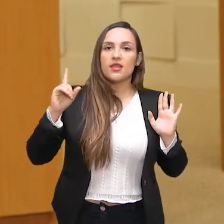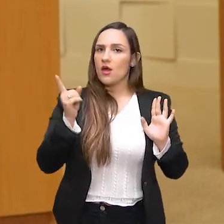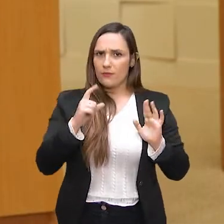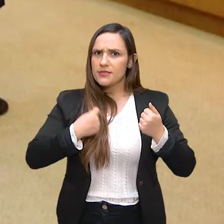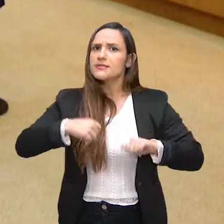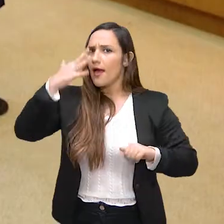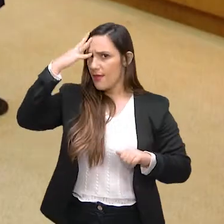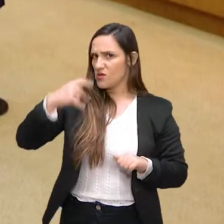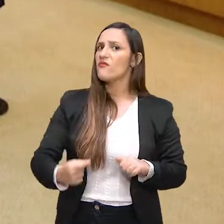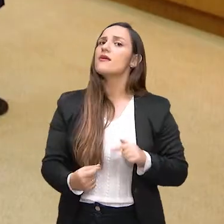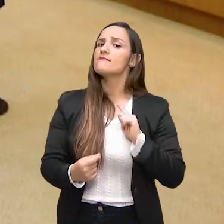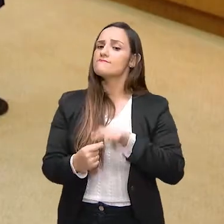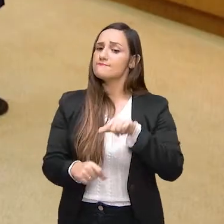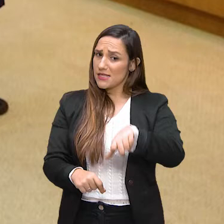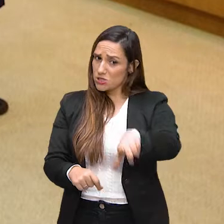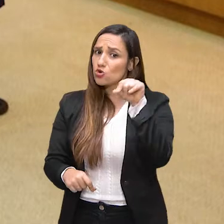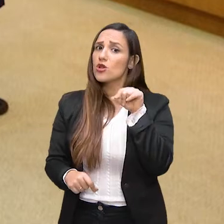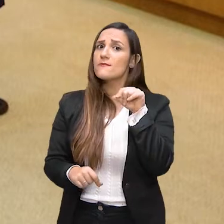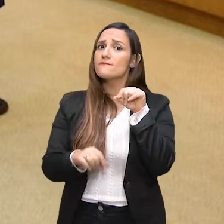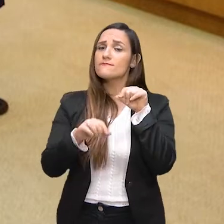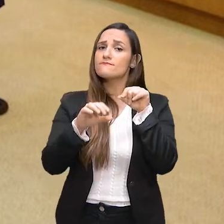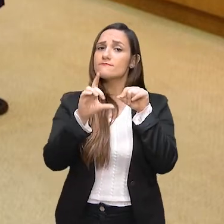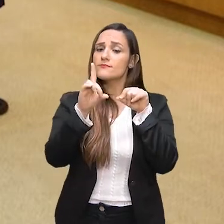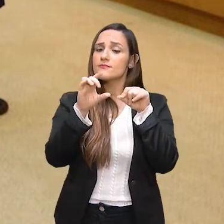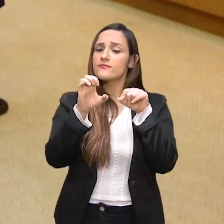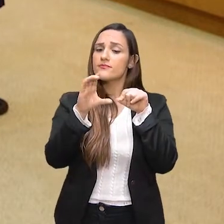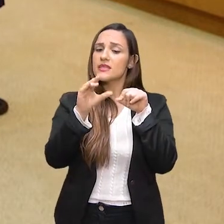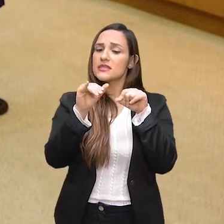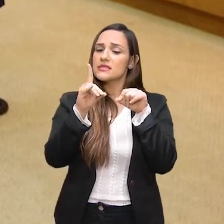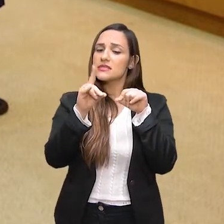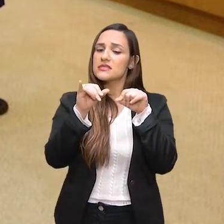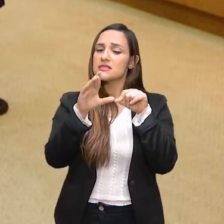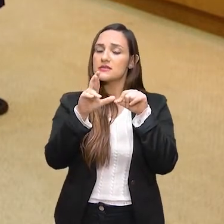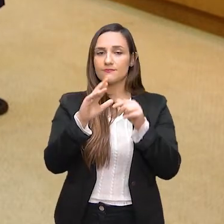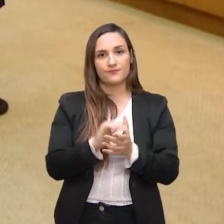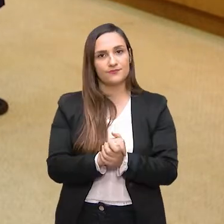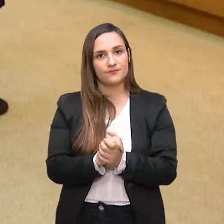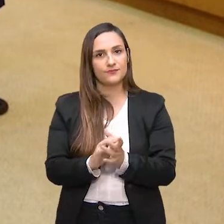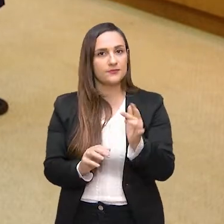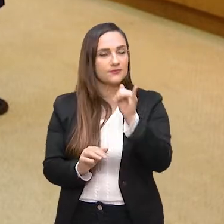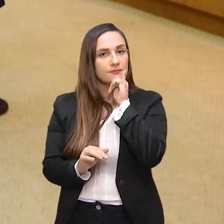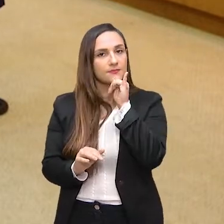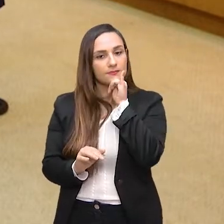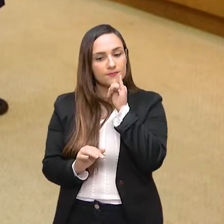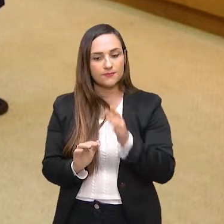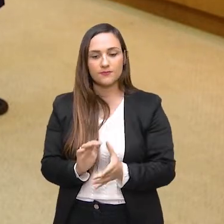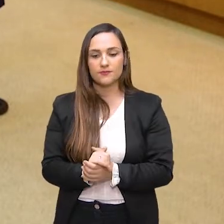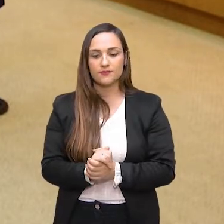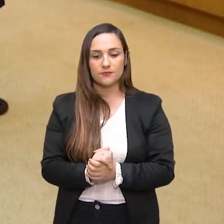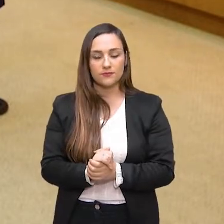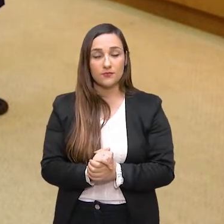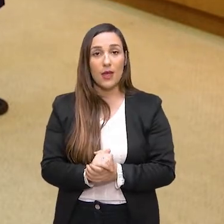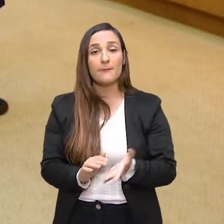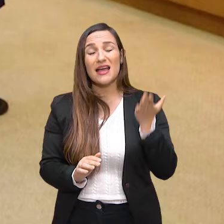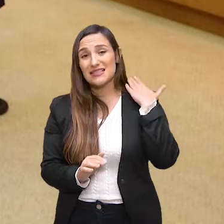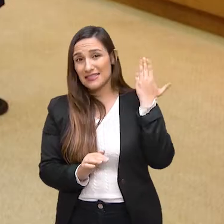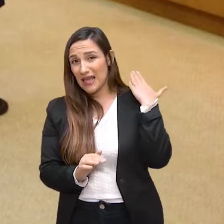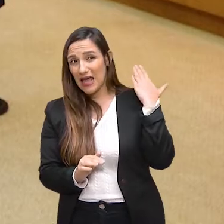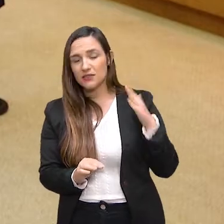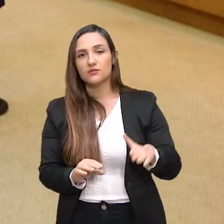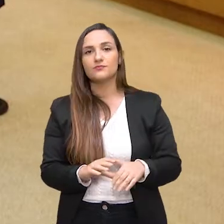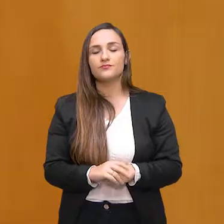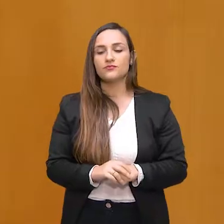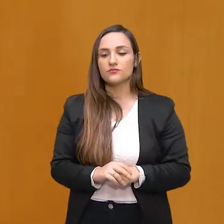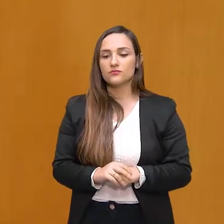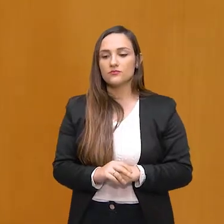vida que ela realmente tinha direito, eu tenho que entregar. E é muito interessante constatar